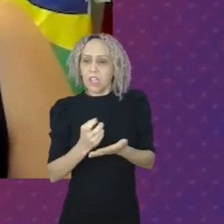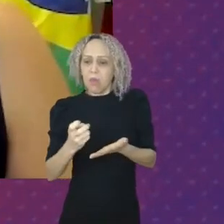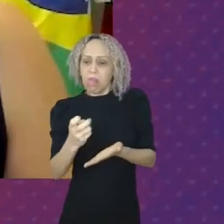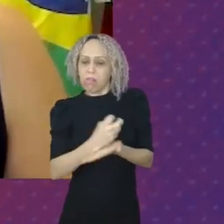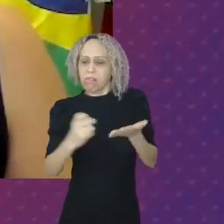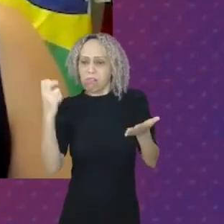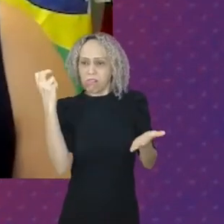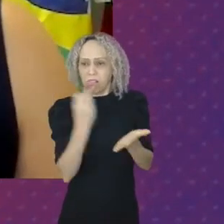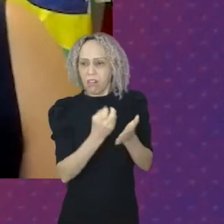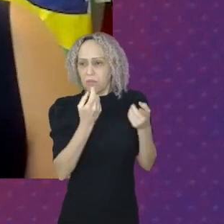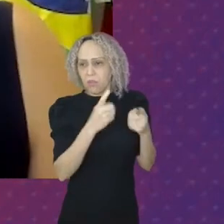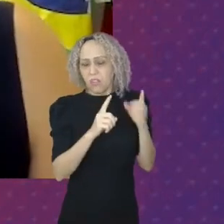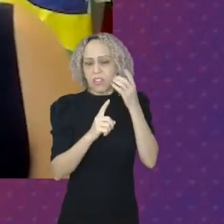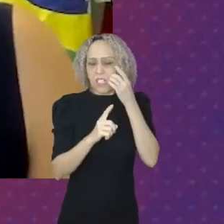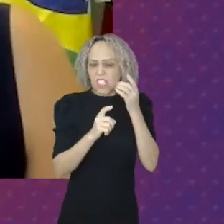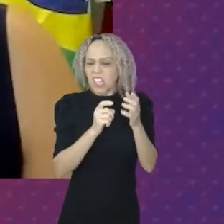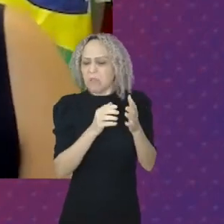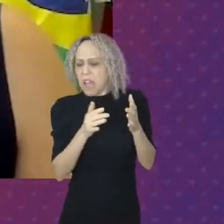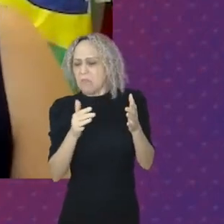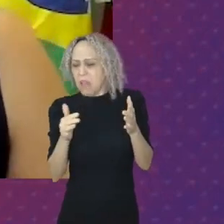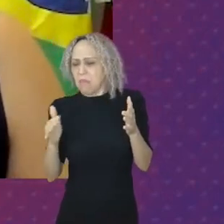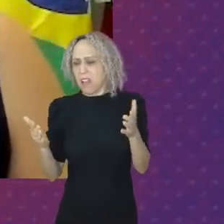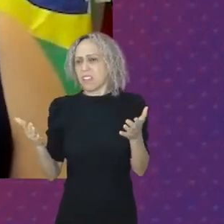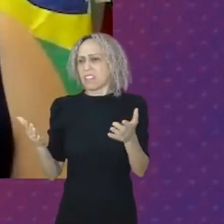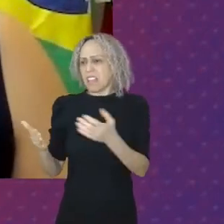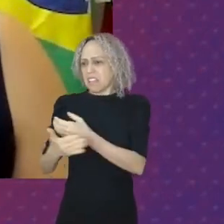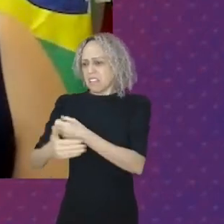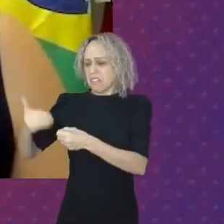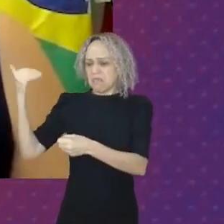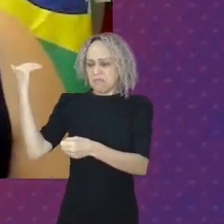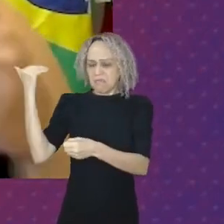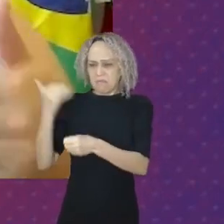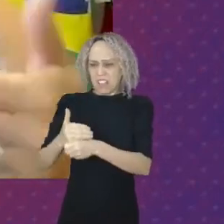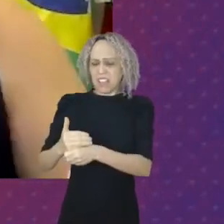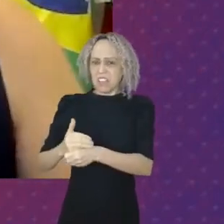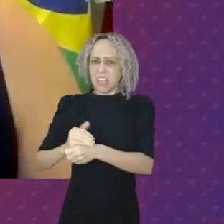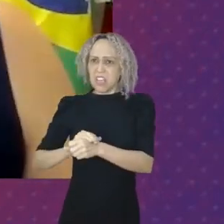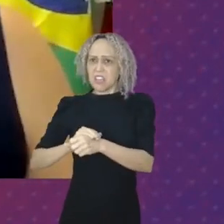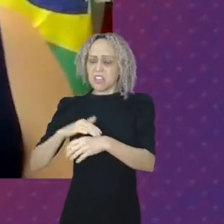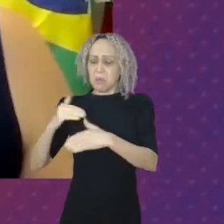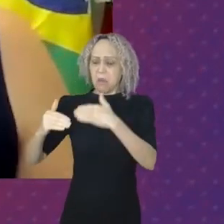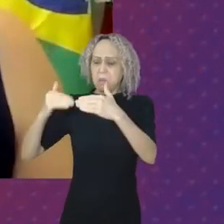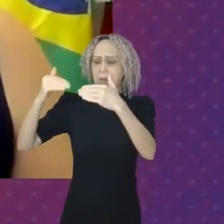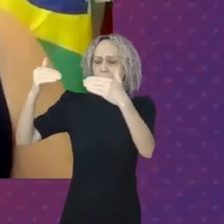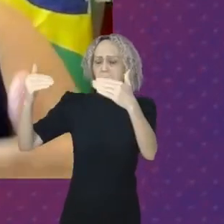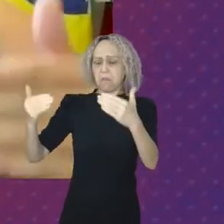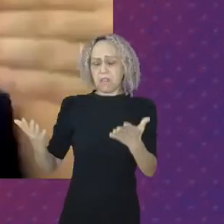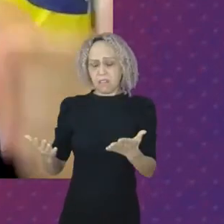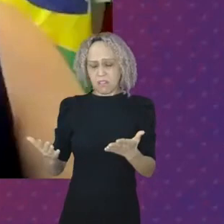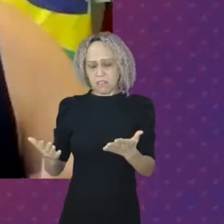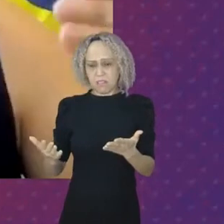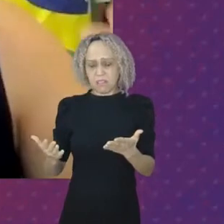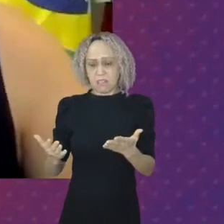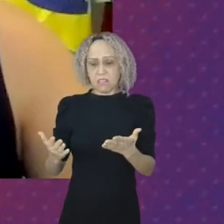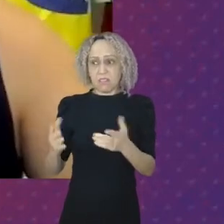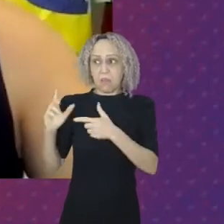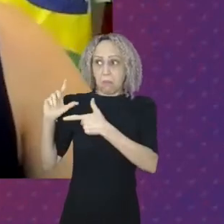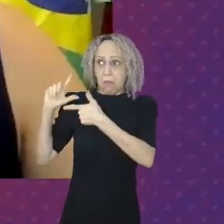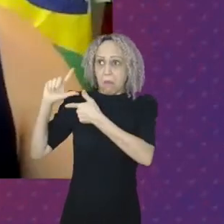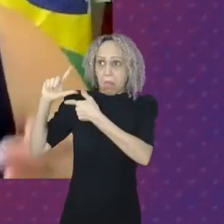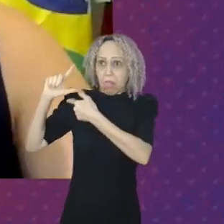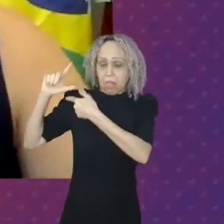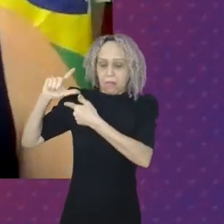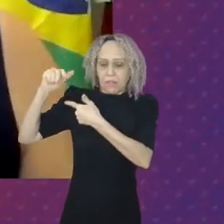ascensão neofascista, dessa ascensão conservadora no Brasil, a nossa tarefa é também estar na linha